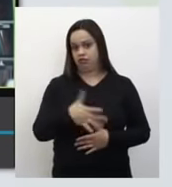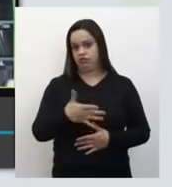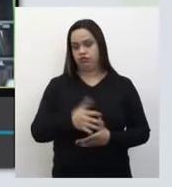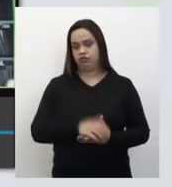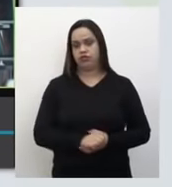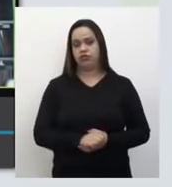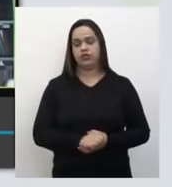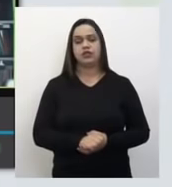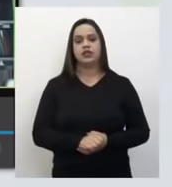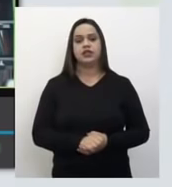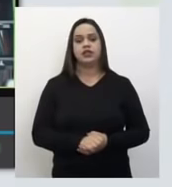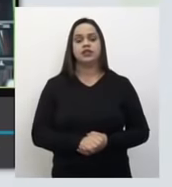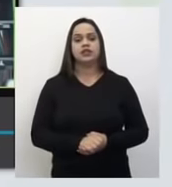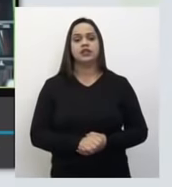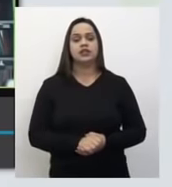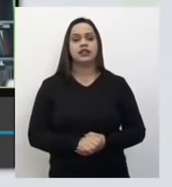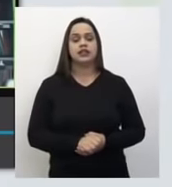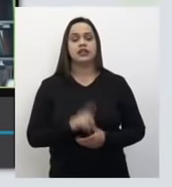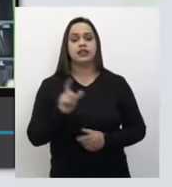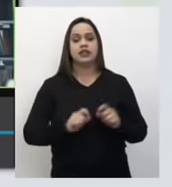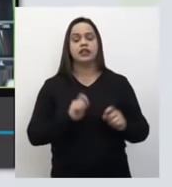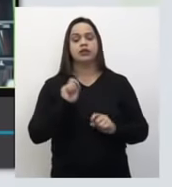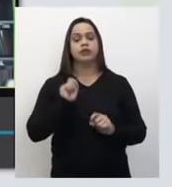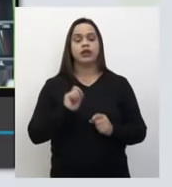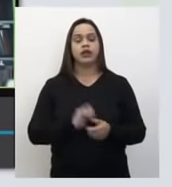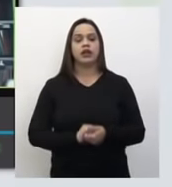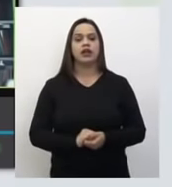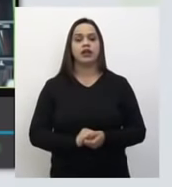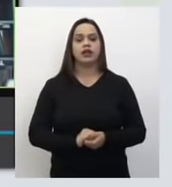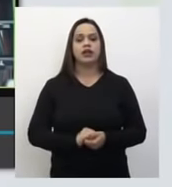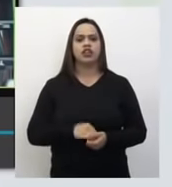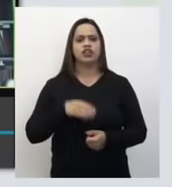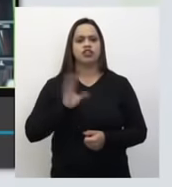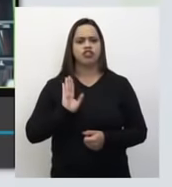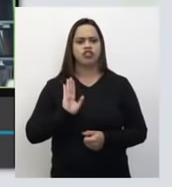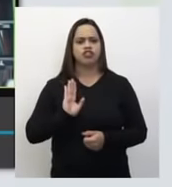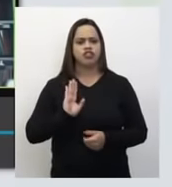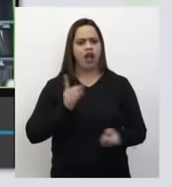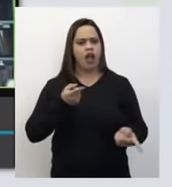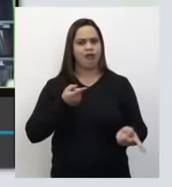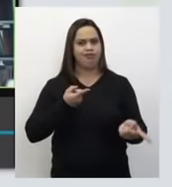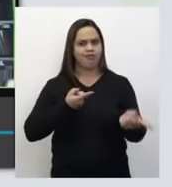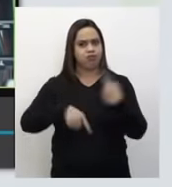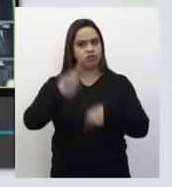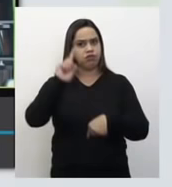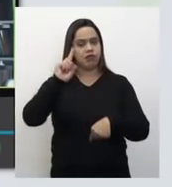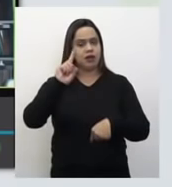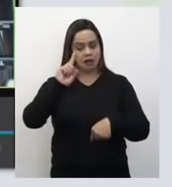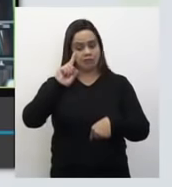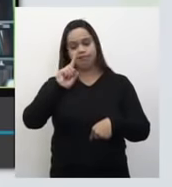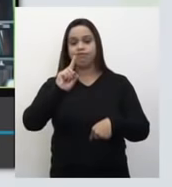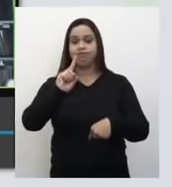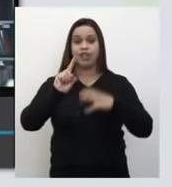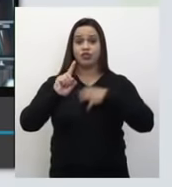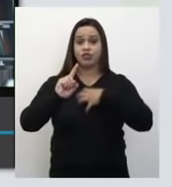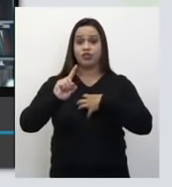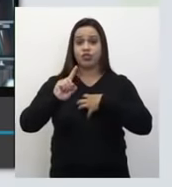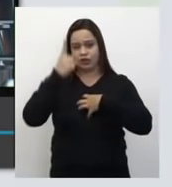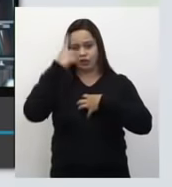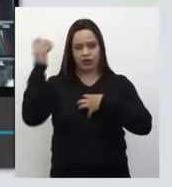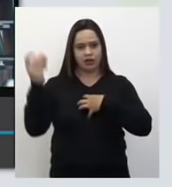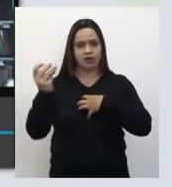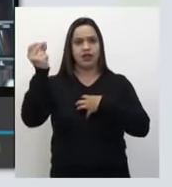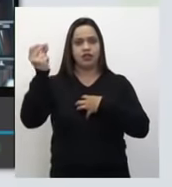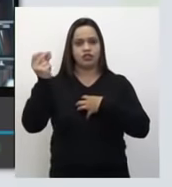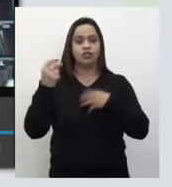nas cidades, que ele foi superado de uma forma criativa? Legal. Tanta coisa,